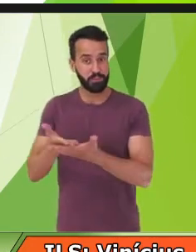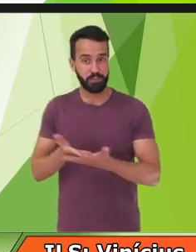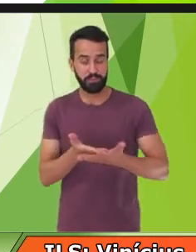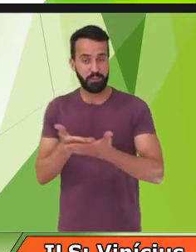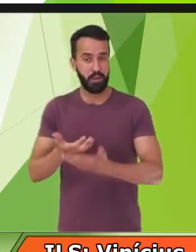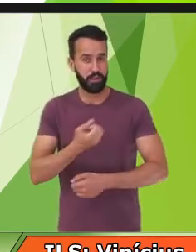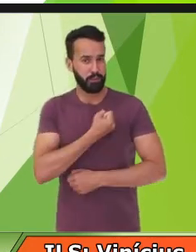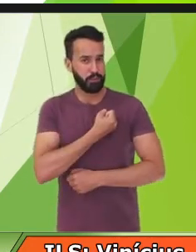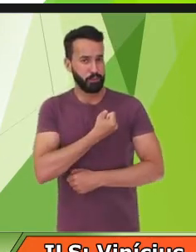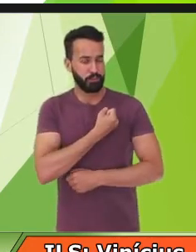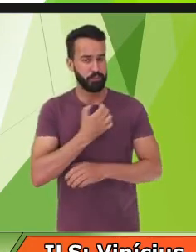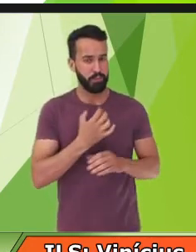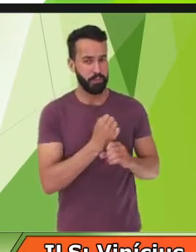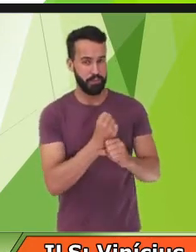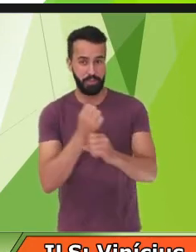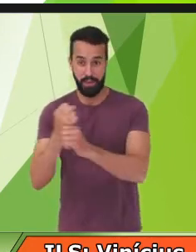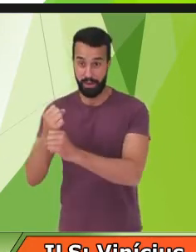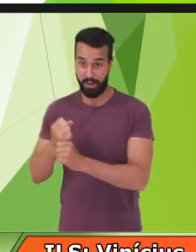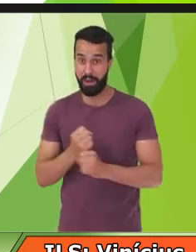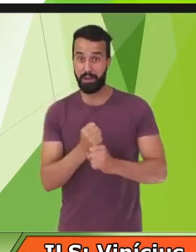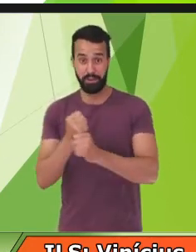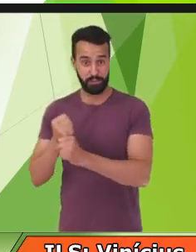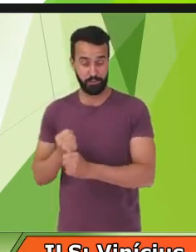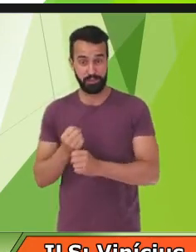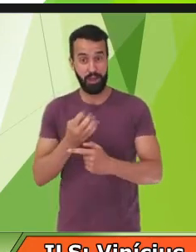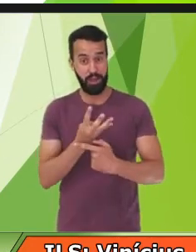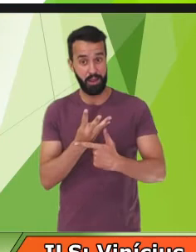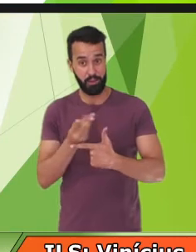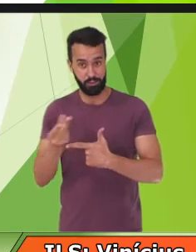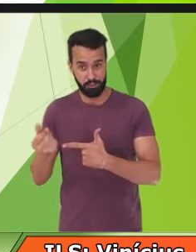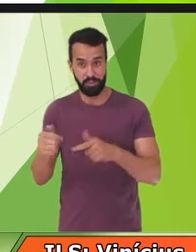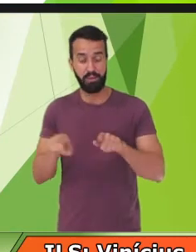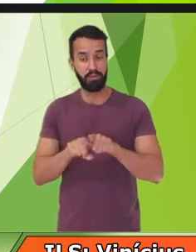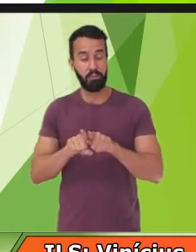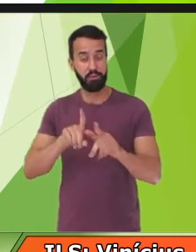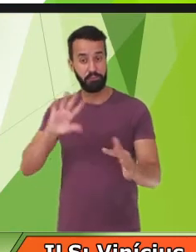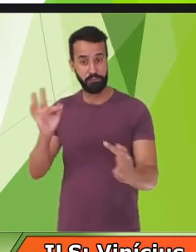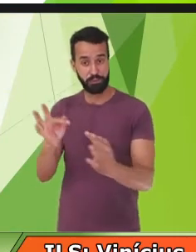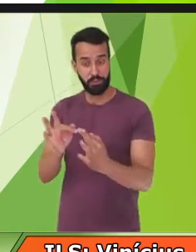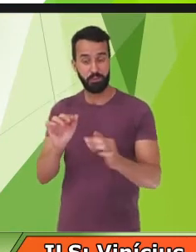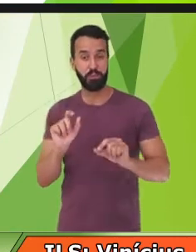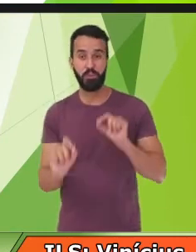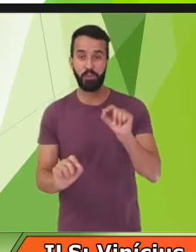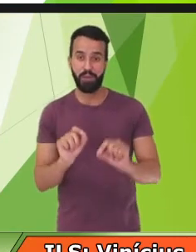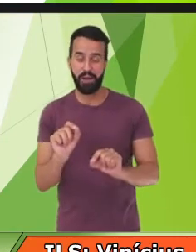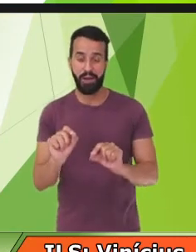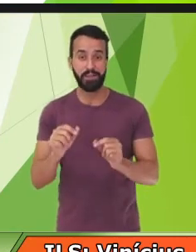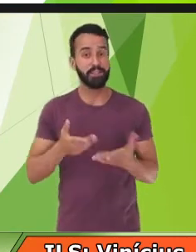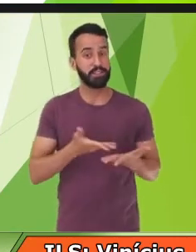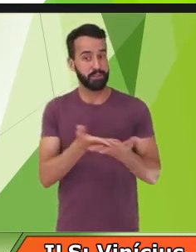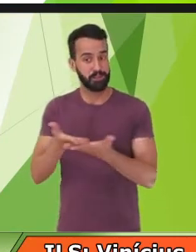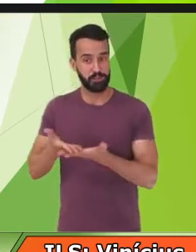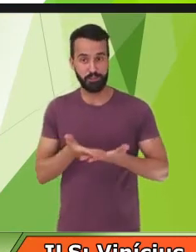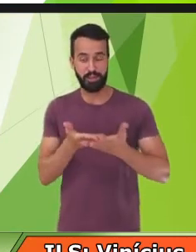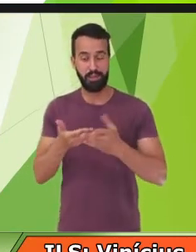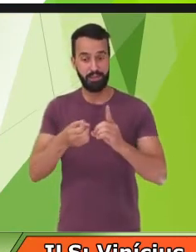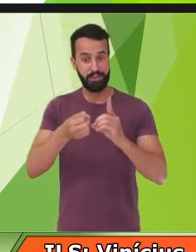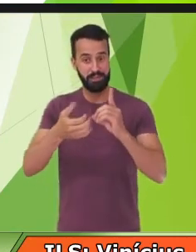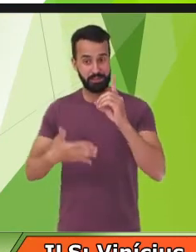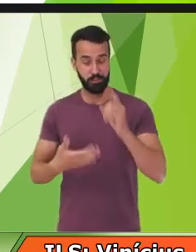os números e operações, álgebra e funções. Sobretudo, estudar sobre o